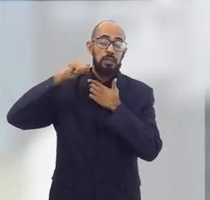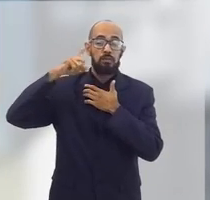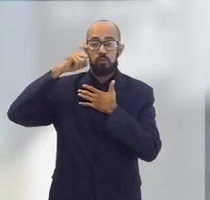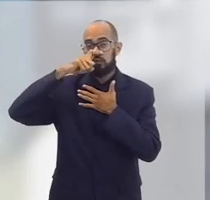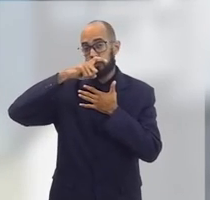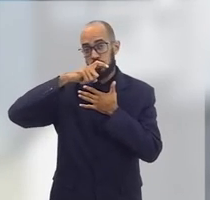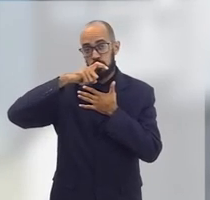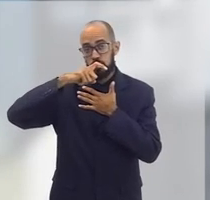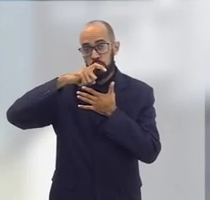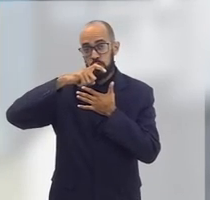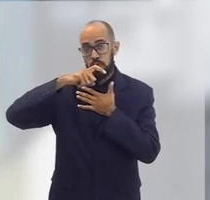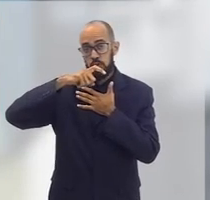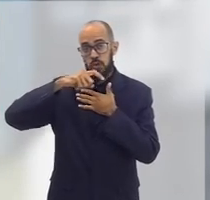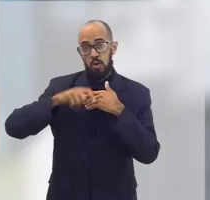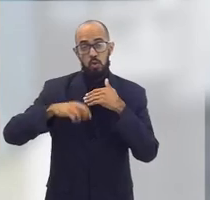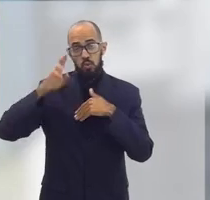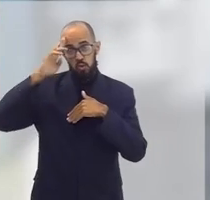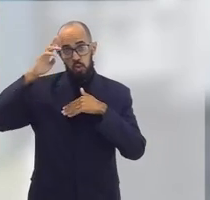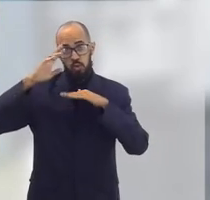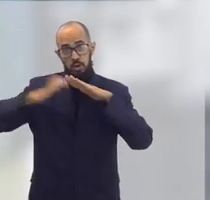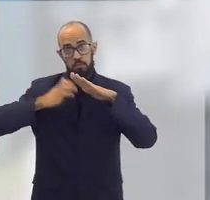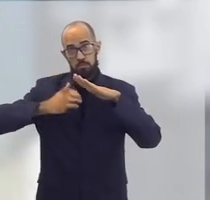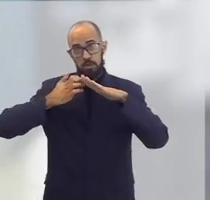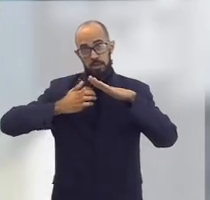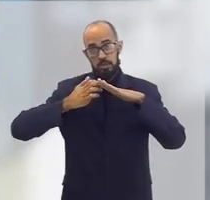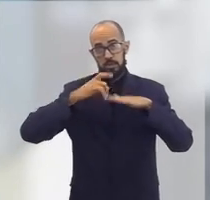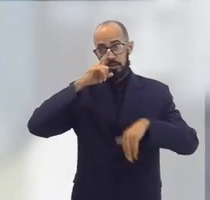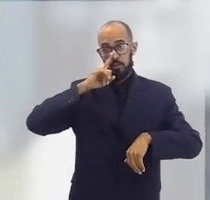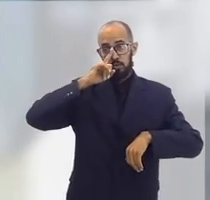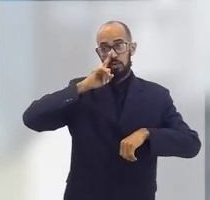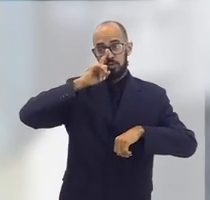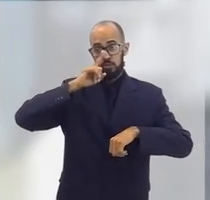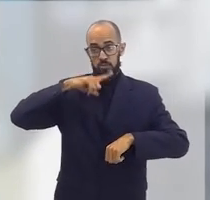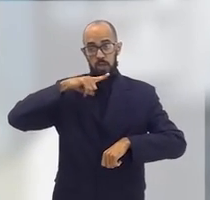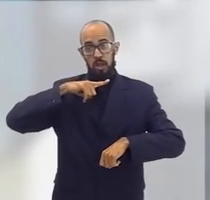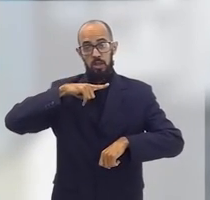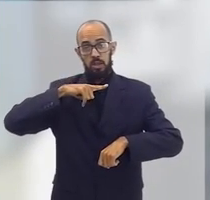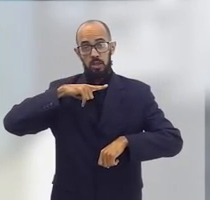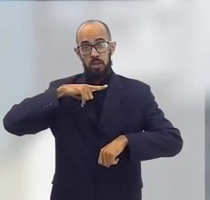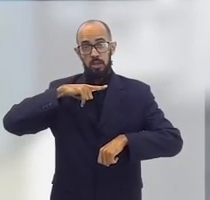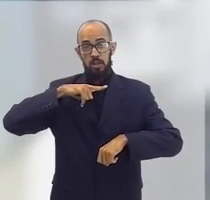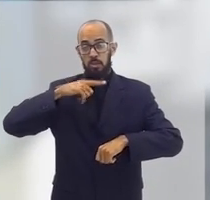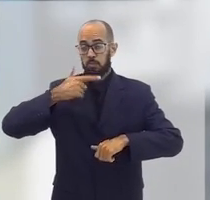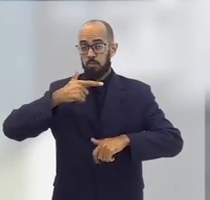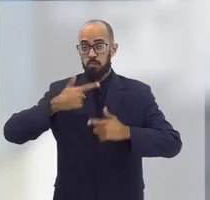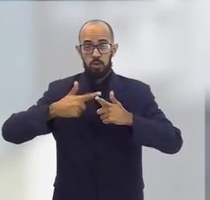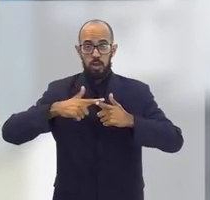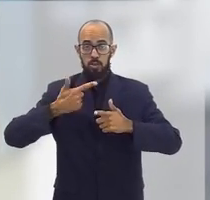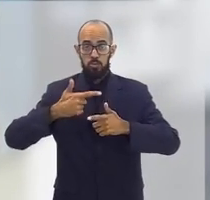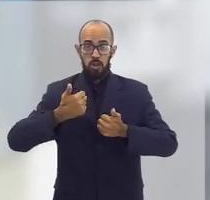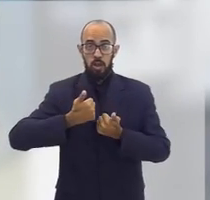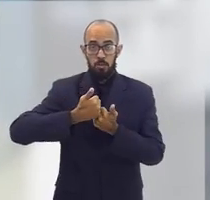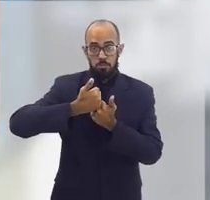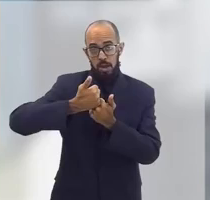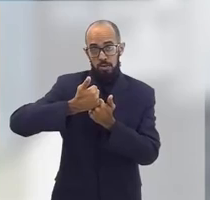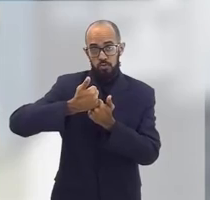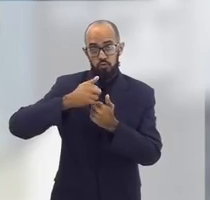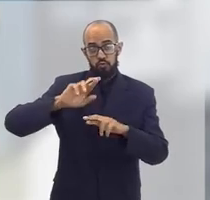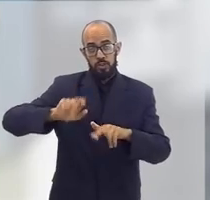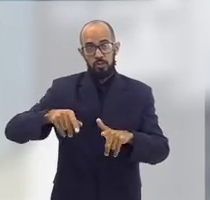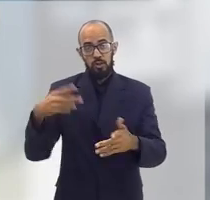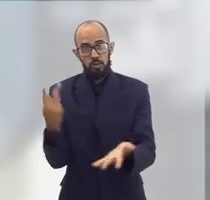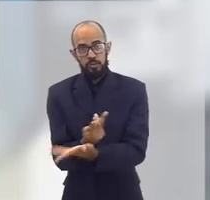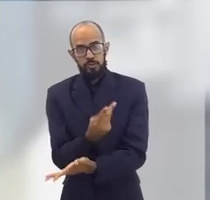o empresário, aquele sujeito que assume o risco, que corre o risco, esse ficou sem amparo, diferente